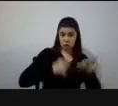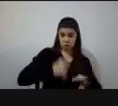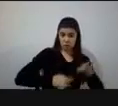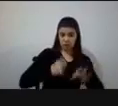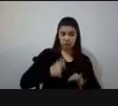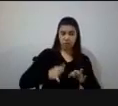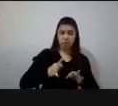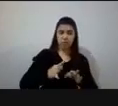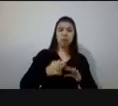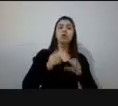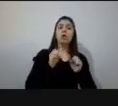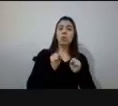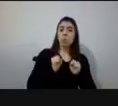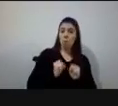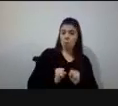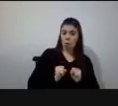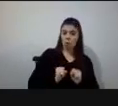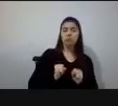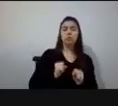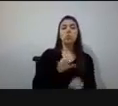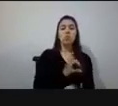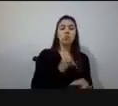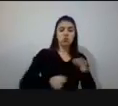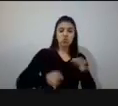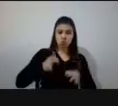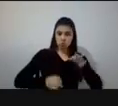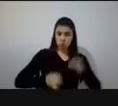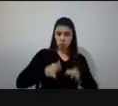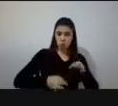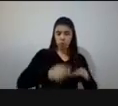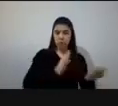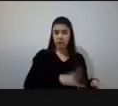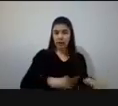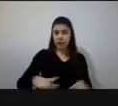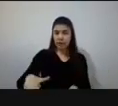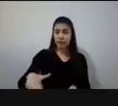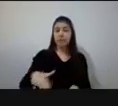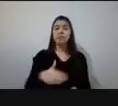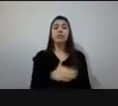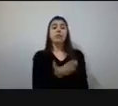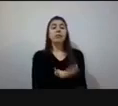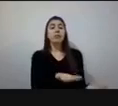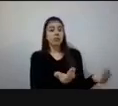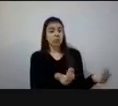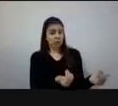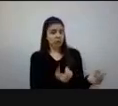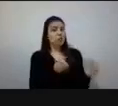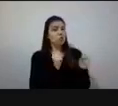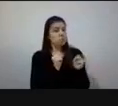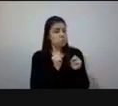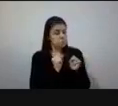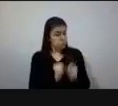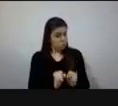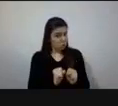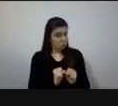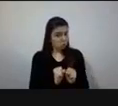criminalmente, mas o juiz da criança pode continuar mantendo o afastamento do juiz,